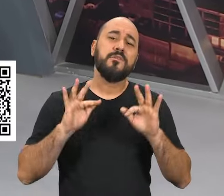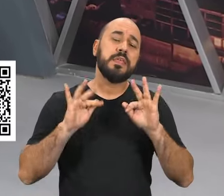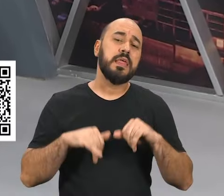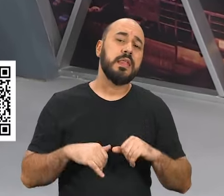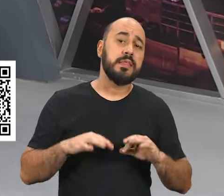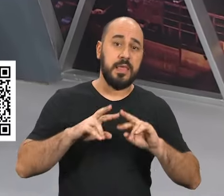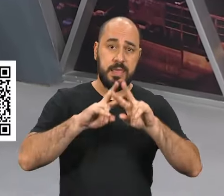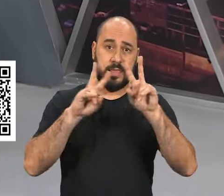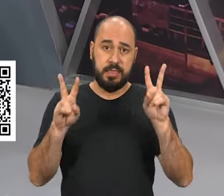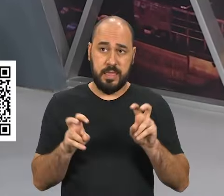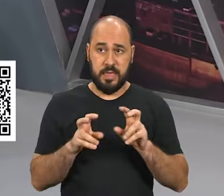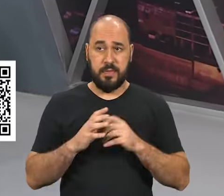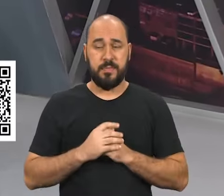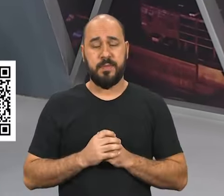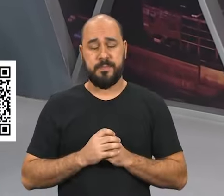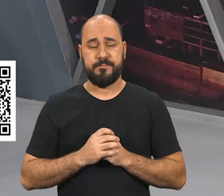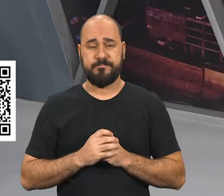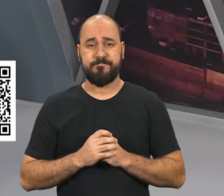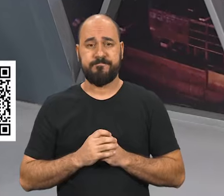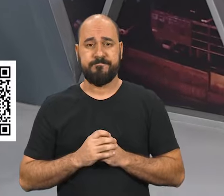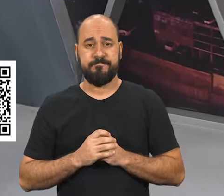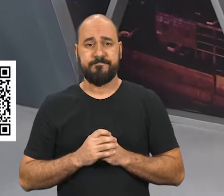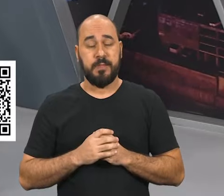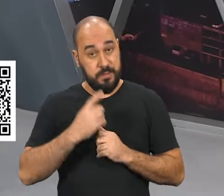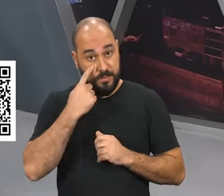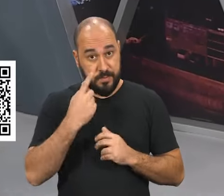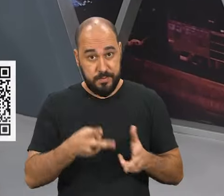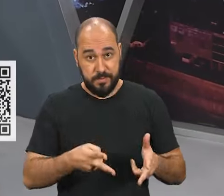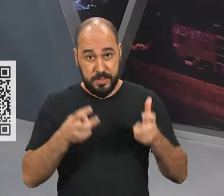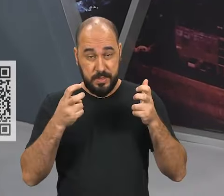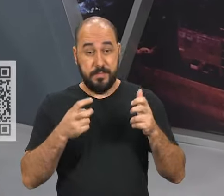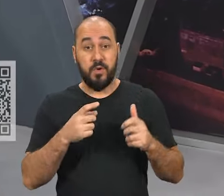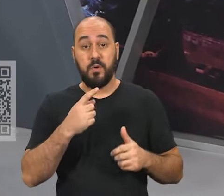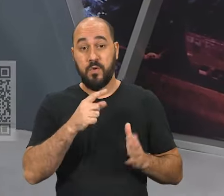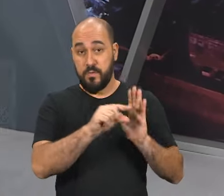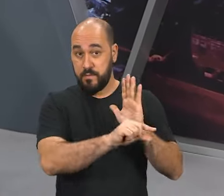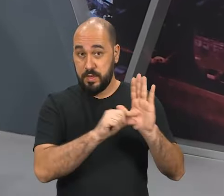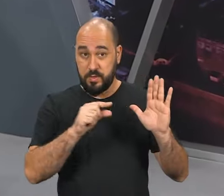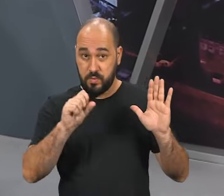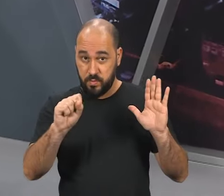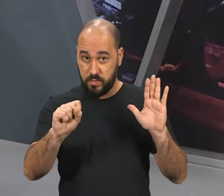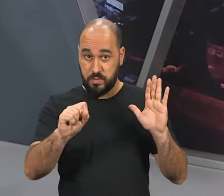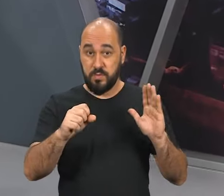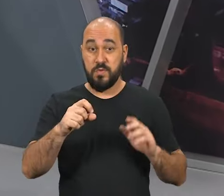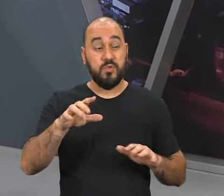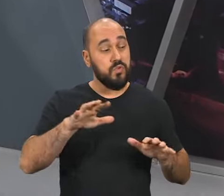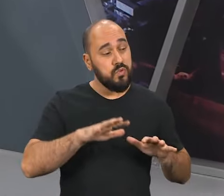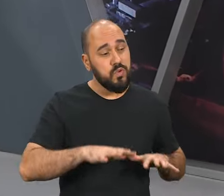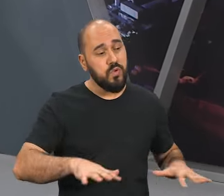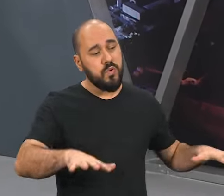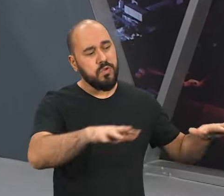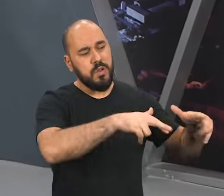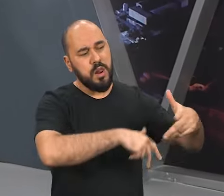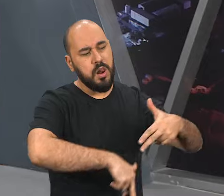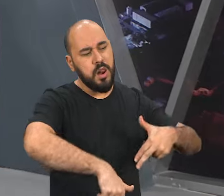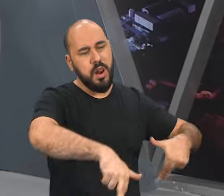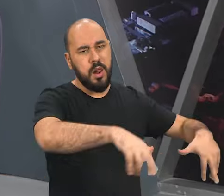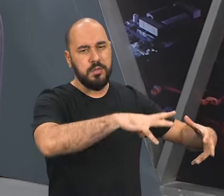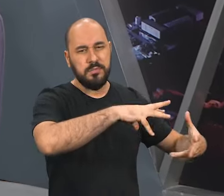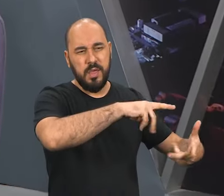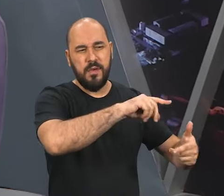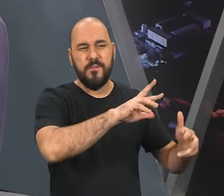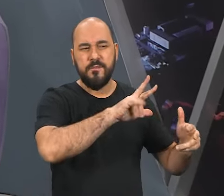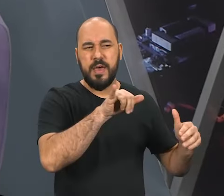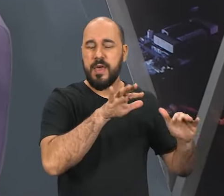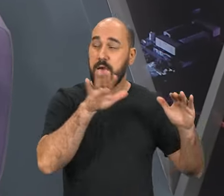tema analisando mais um detalhe. Você percebeu que o verso 8 fala que adorá-la-ão os que habitam sobre a